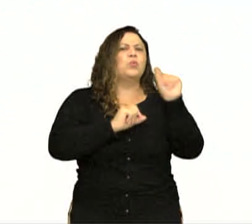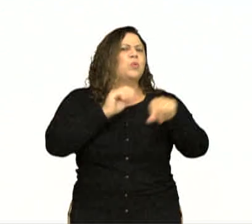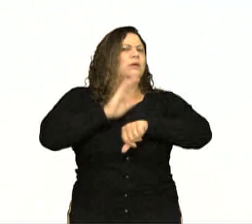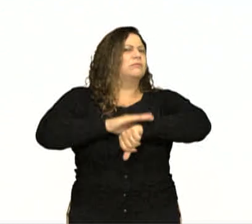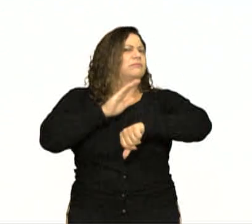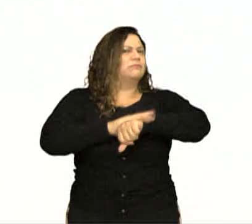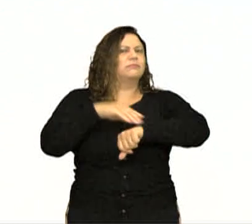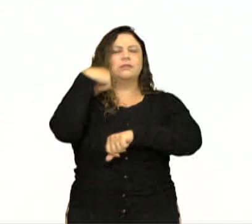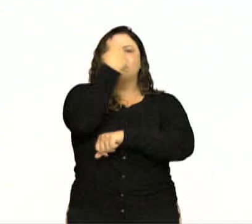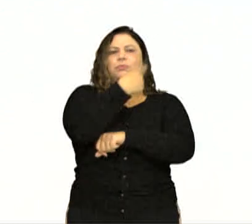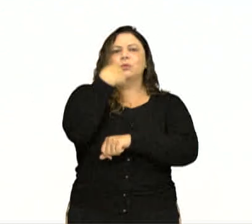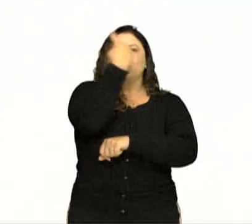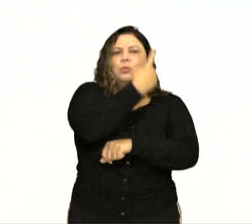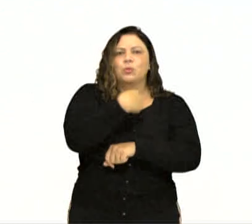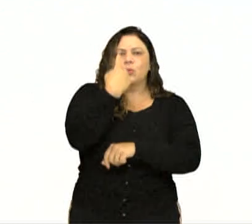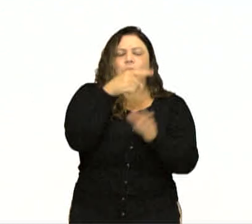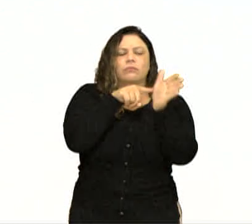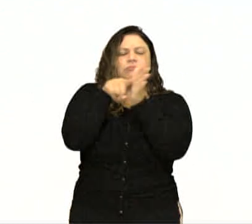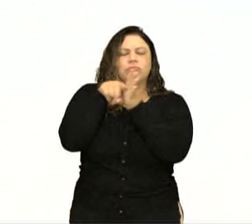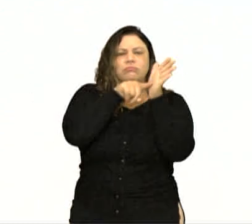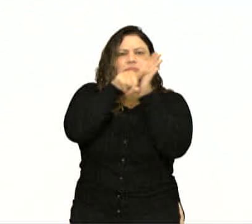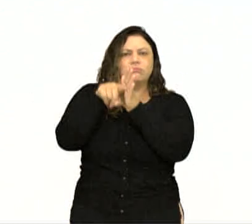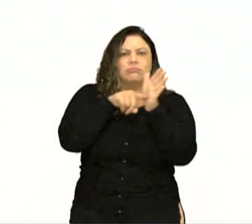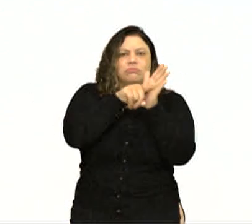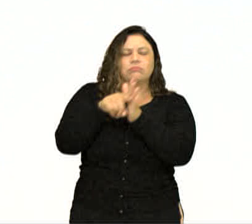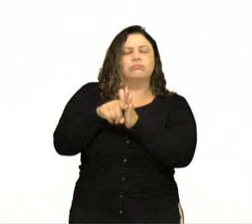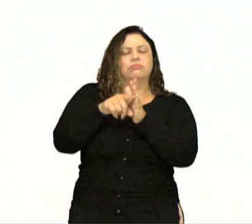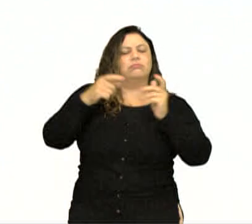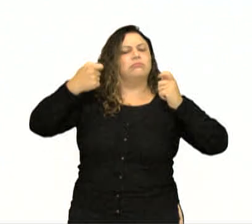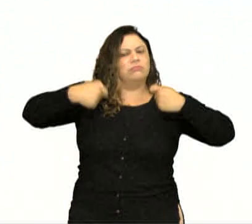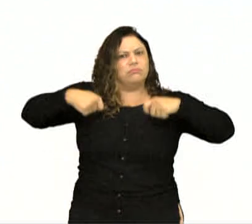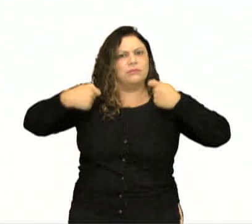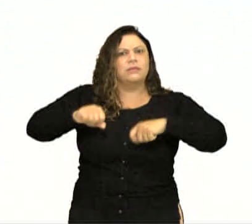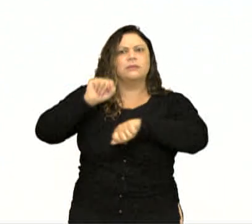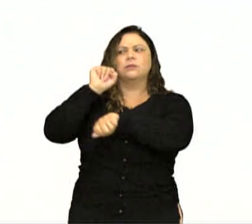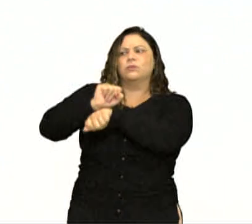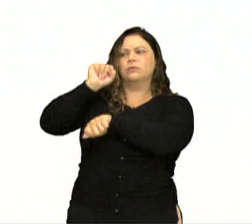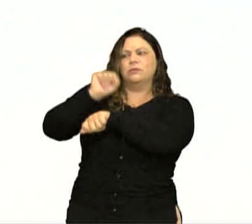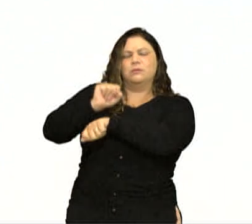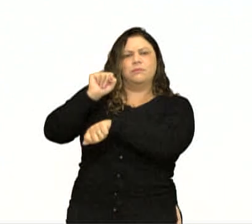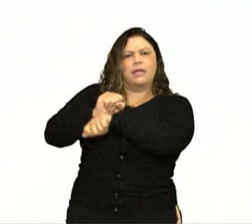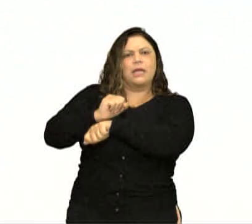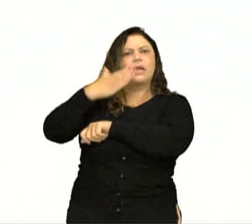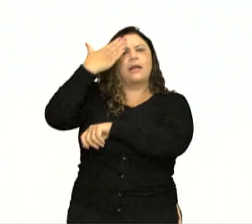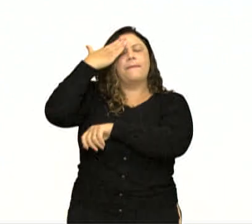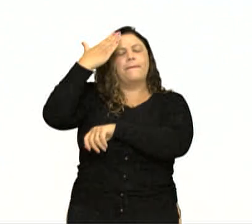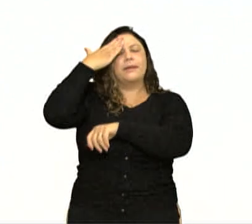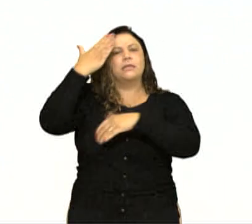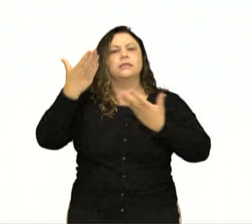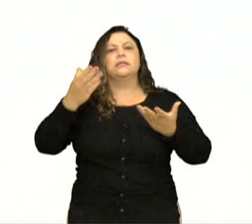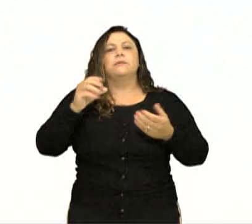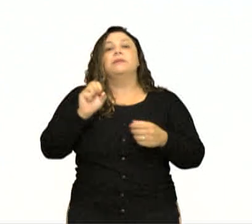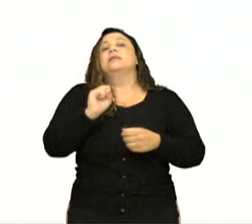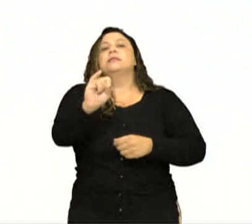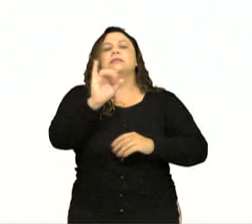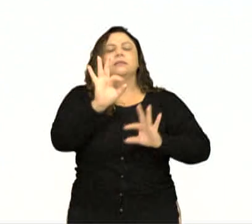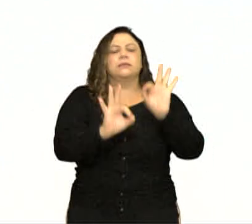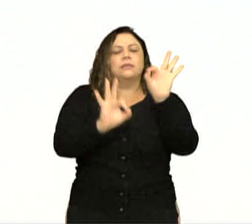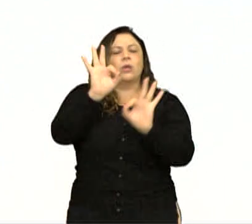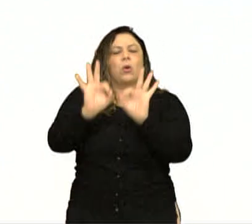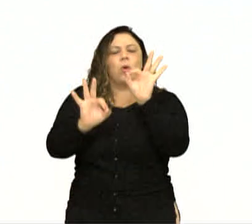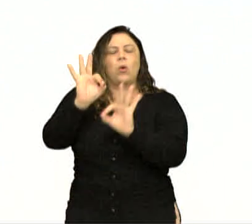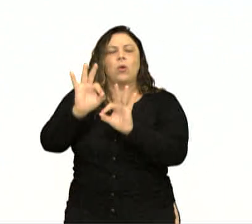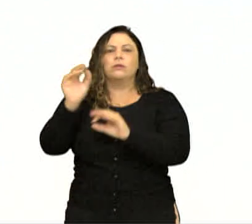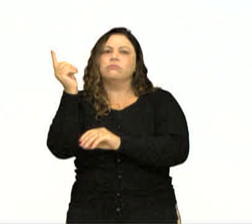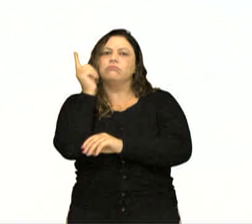aproximado em horas que os pesquisadores aqui na Terra precisam esperar para saber se a ordem foi executada com